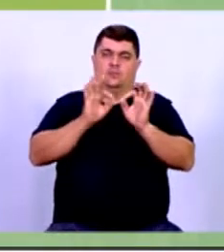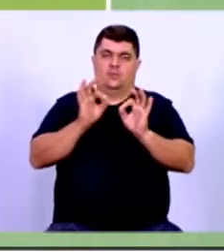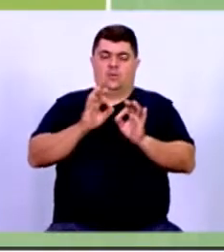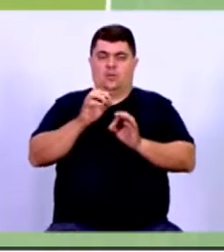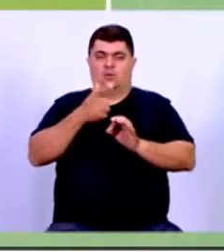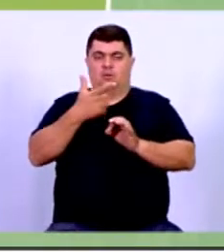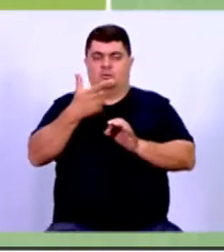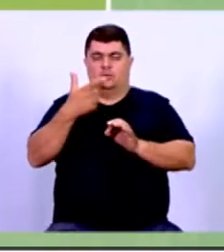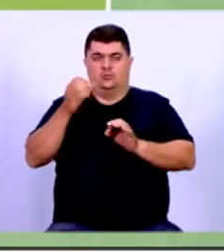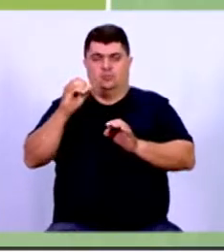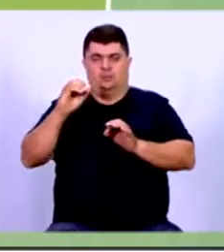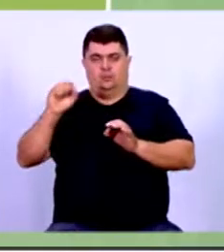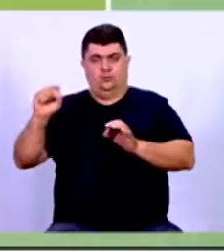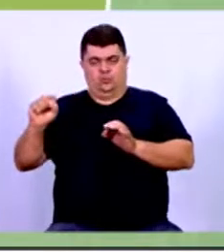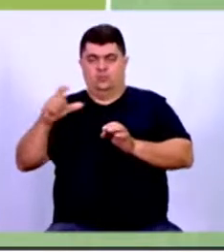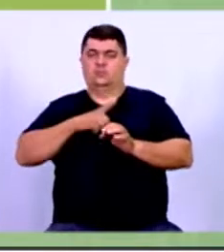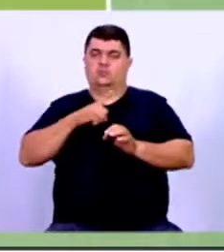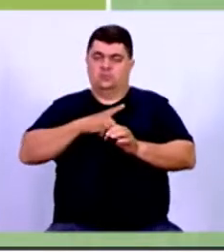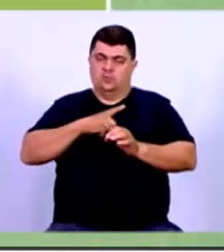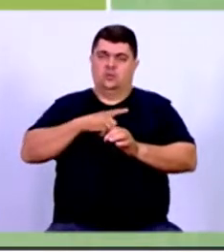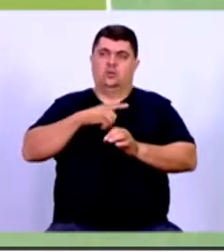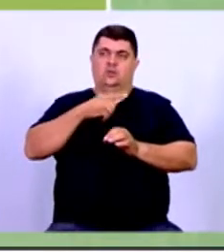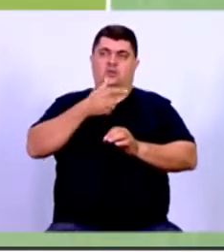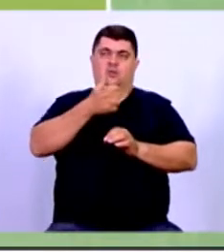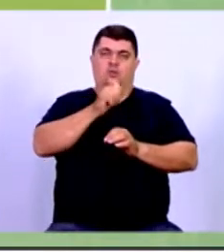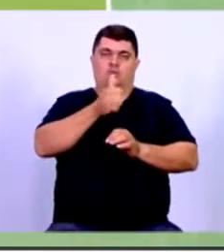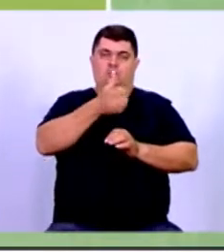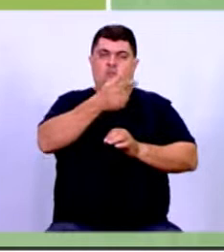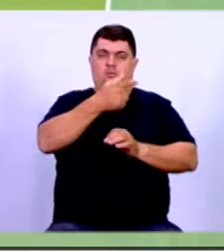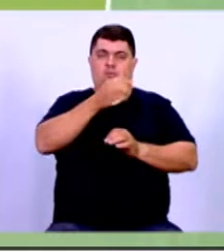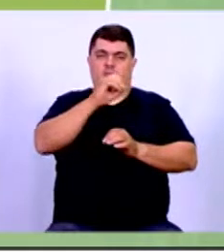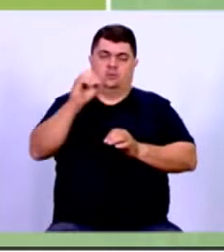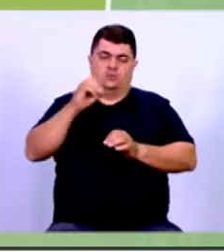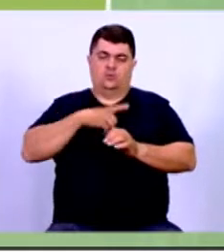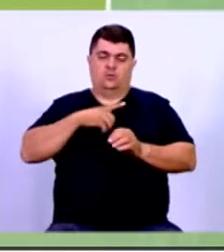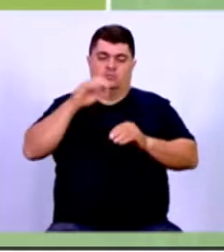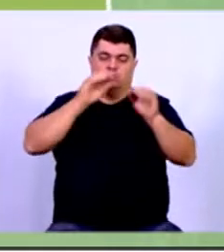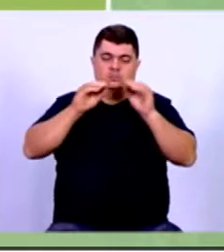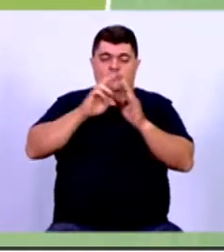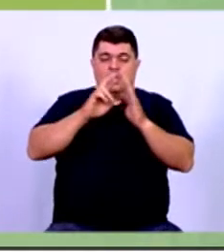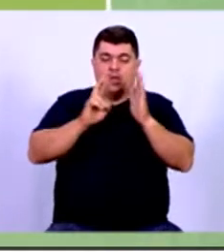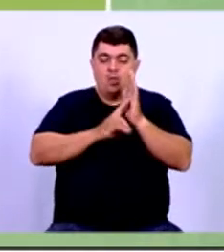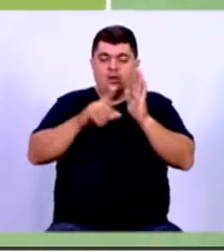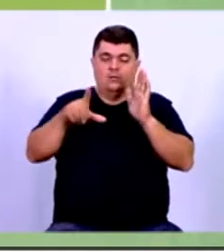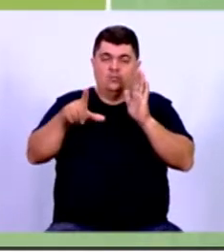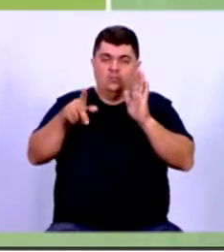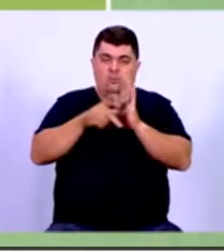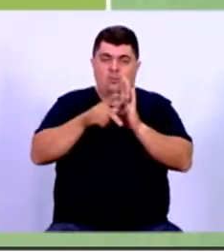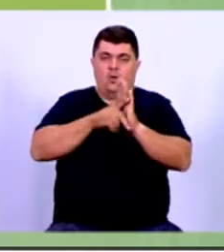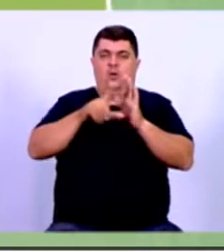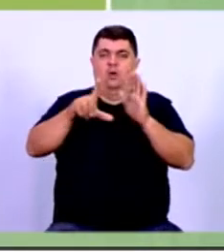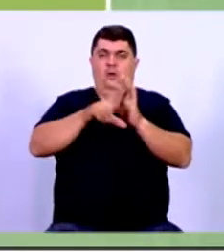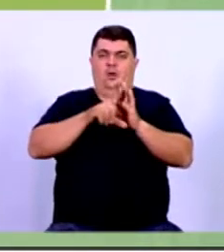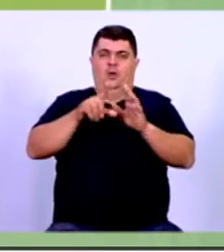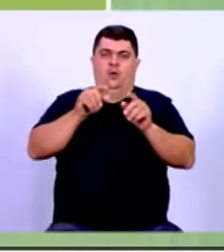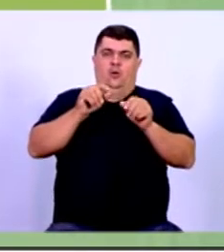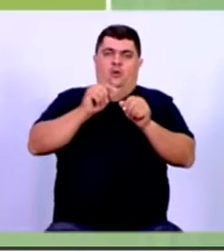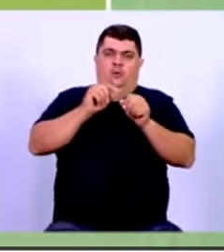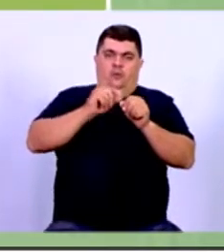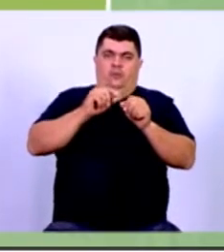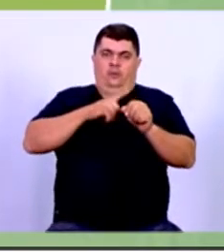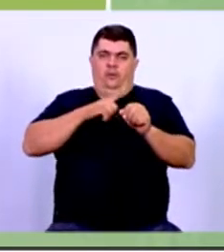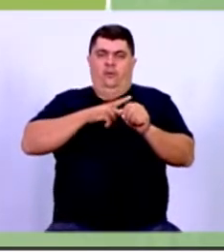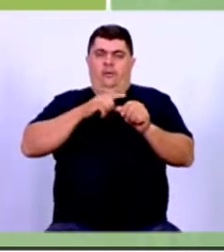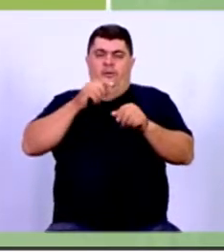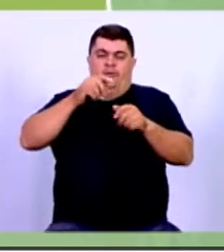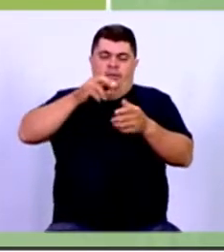a lei 11.788 trouxe uma nova perspectiva para o estágio, exigindo, tornando ele como